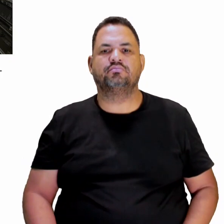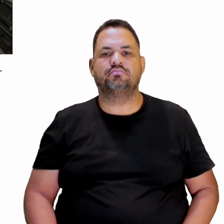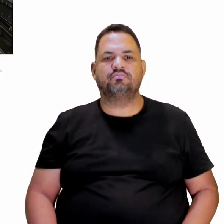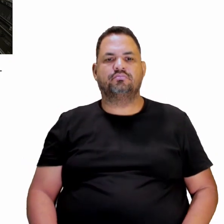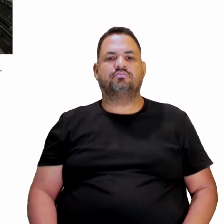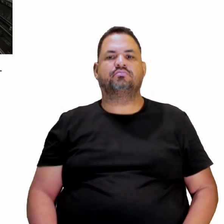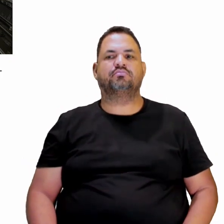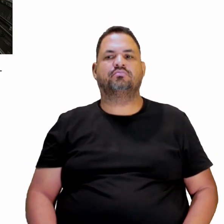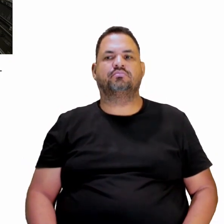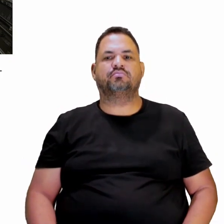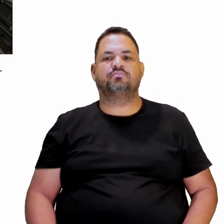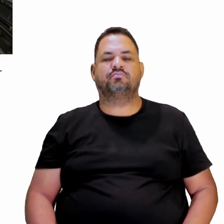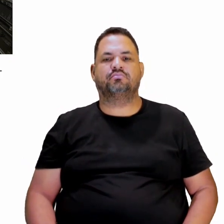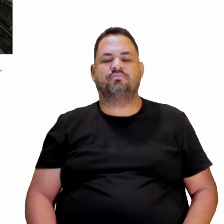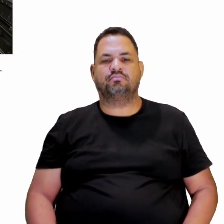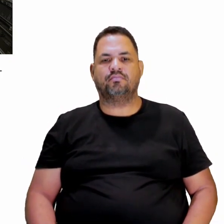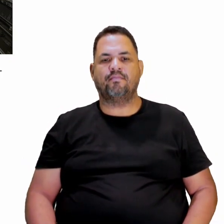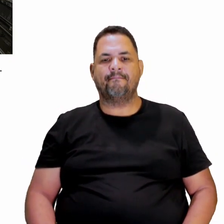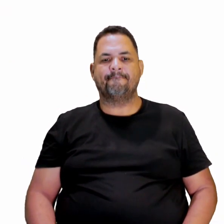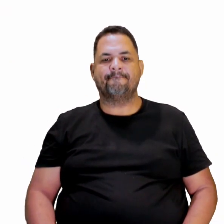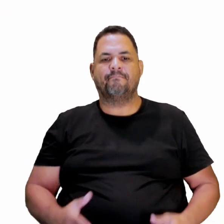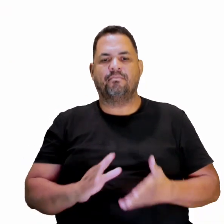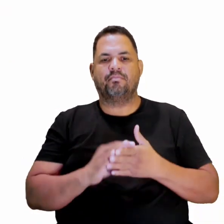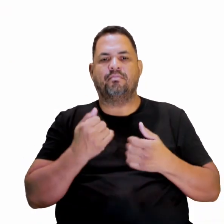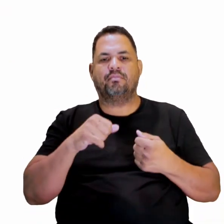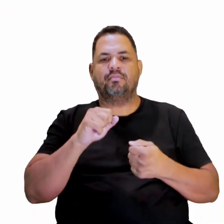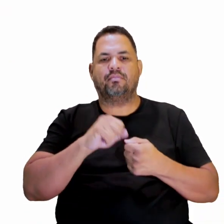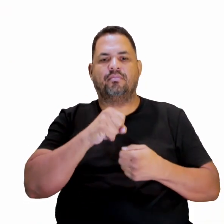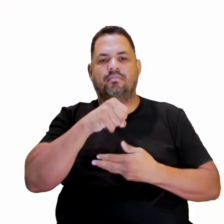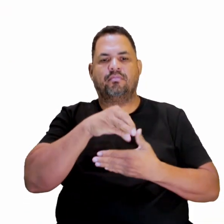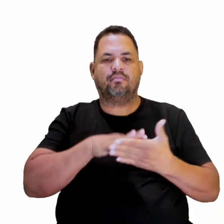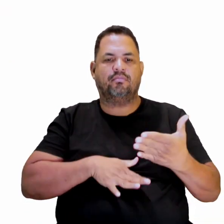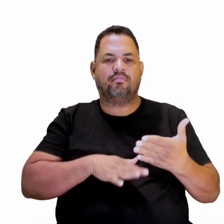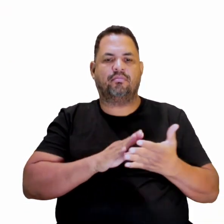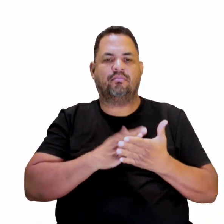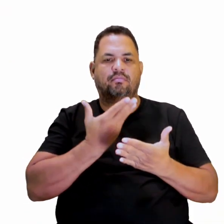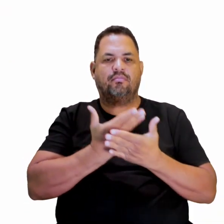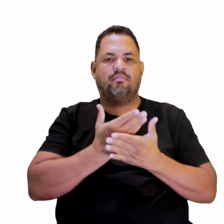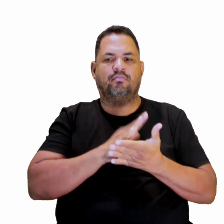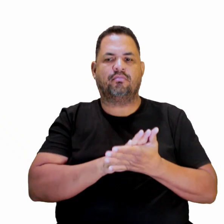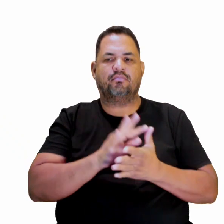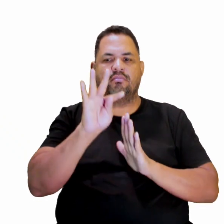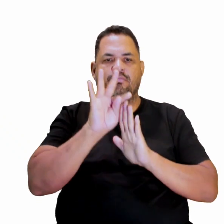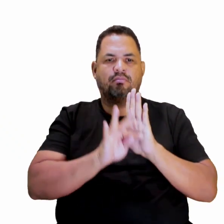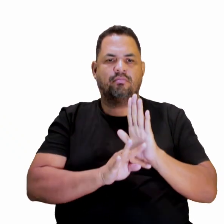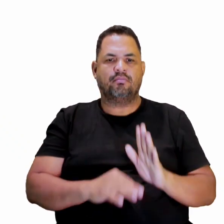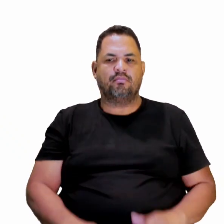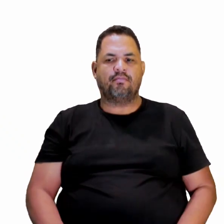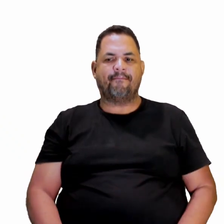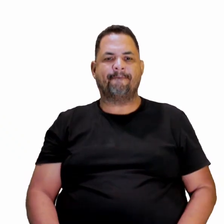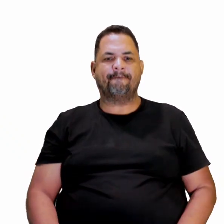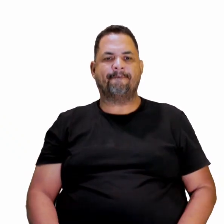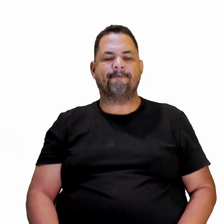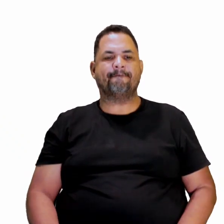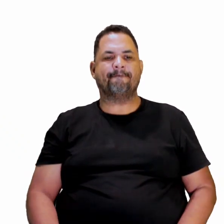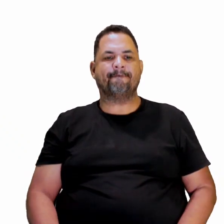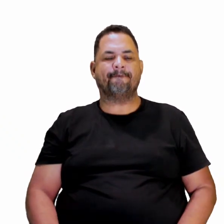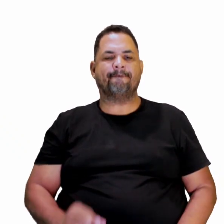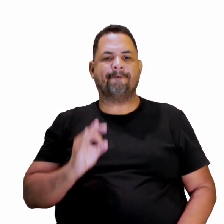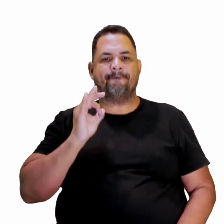final, mas só peguei essa parte para a gente fazer essa pequena interpretação de texto. E aí, sobre o texto é